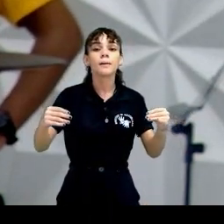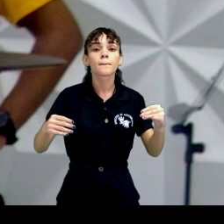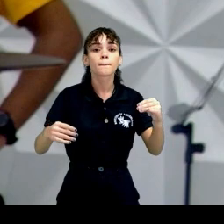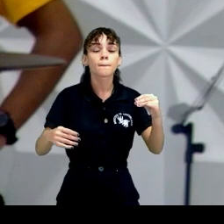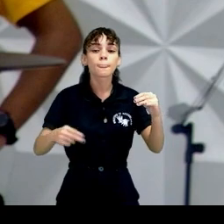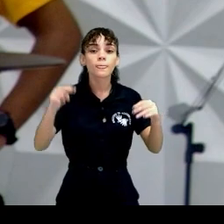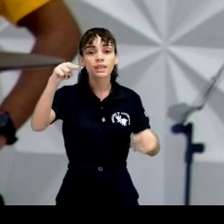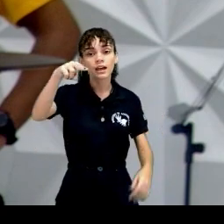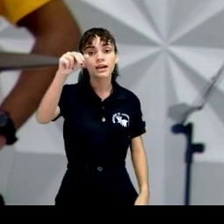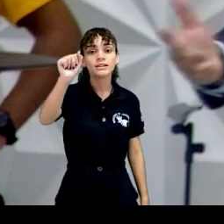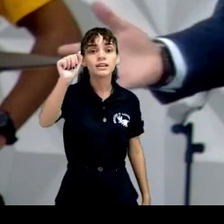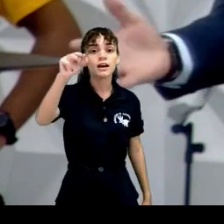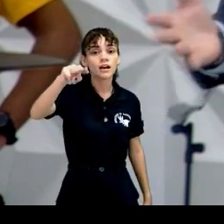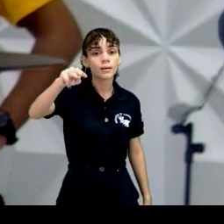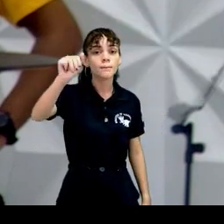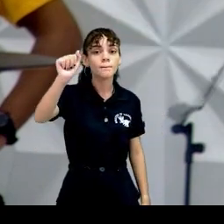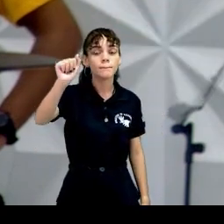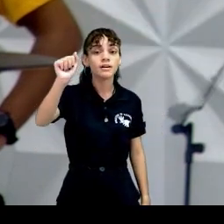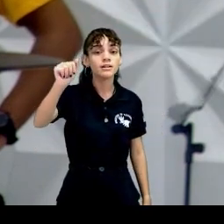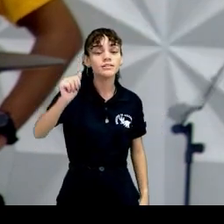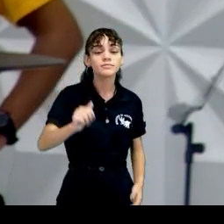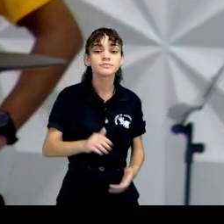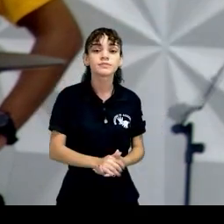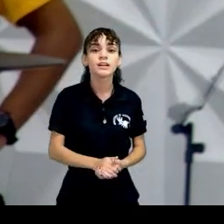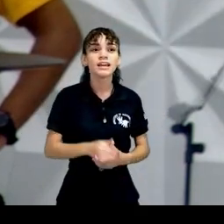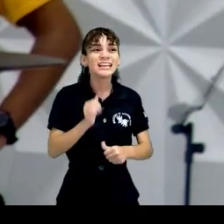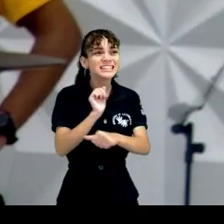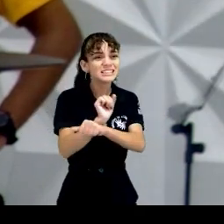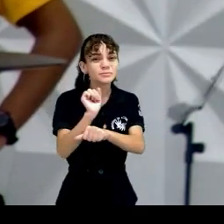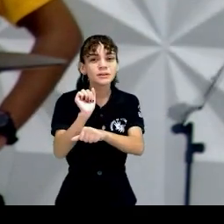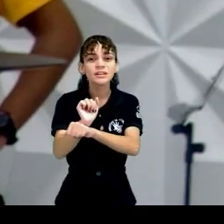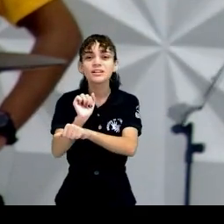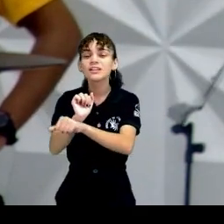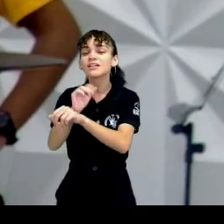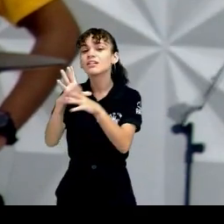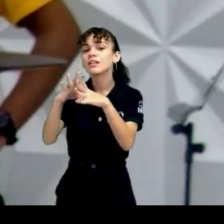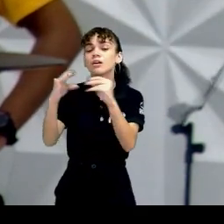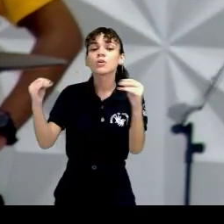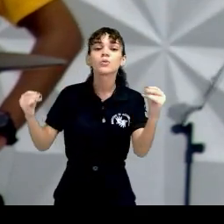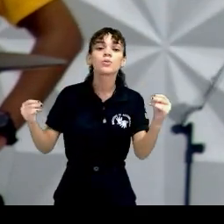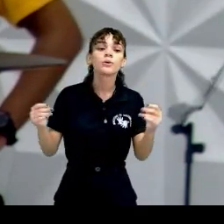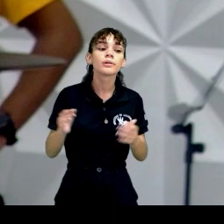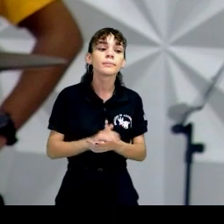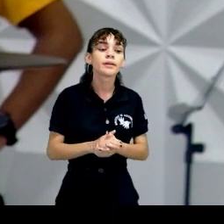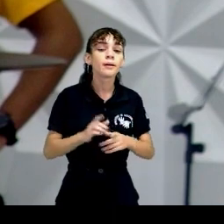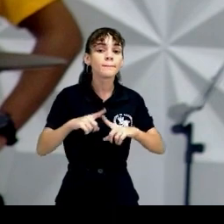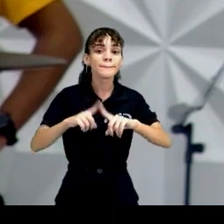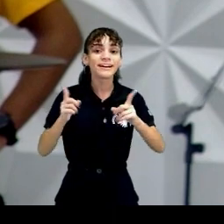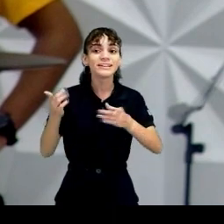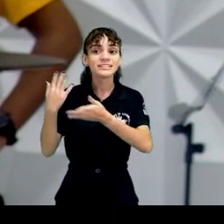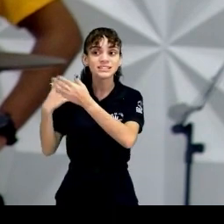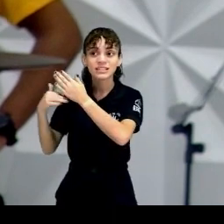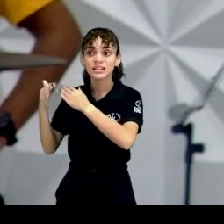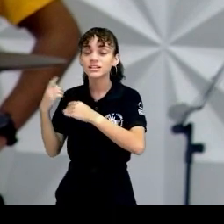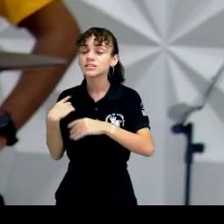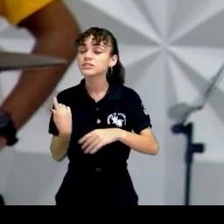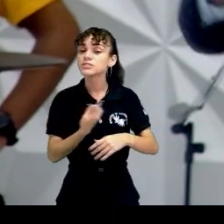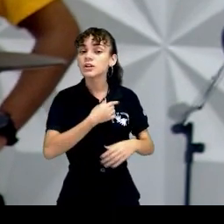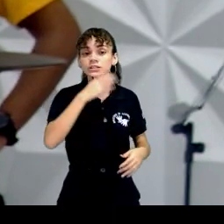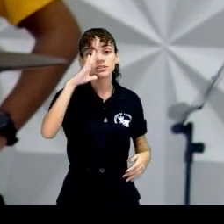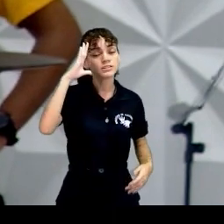curado. E nós que conhecemos a história, sabemos que o profeta Eliseu nem sai ao seu encontro e diz: olha, vá se